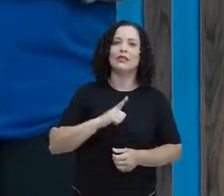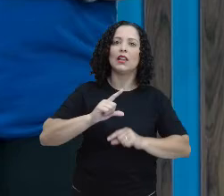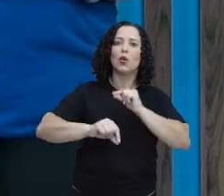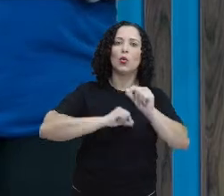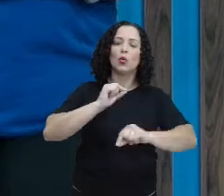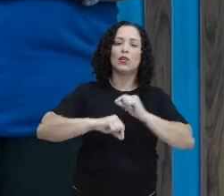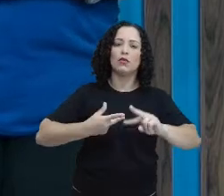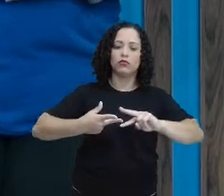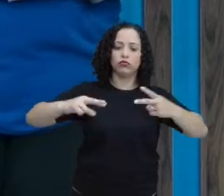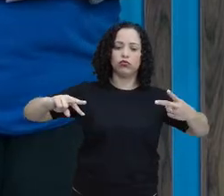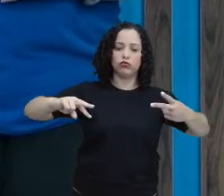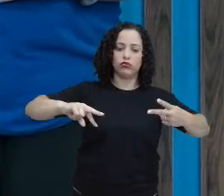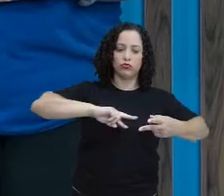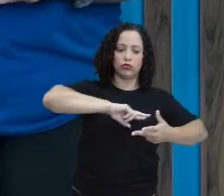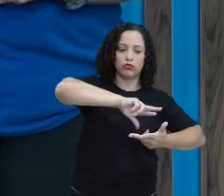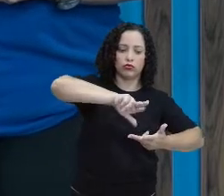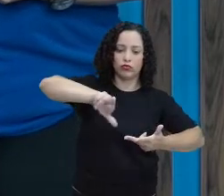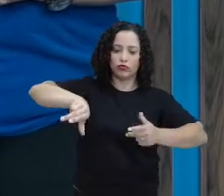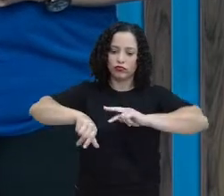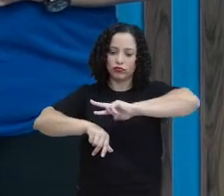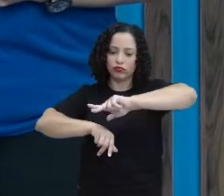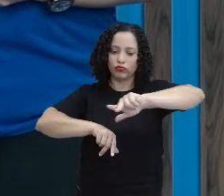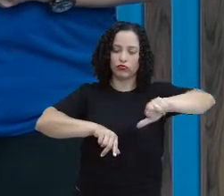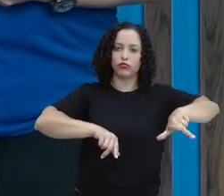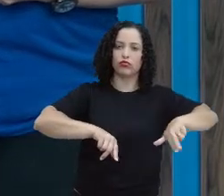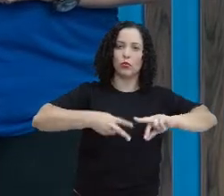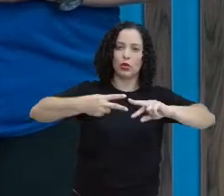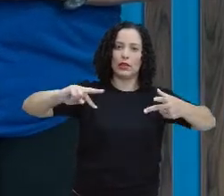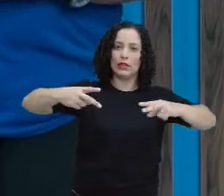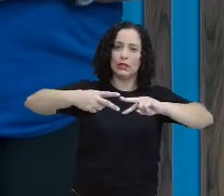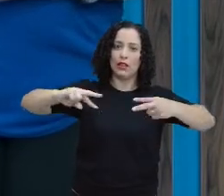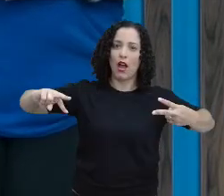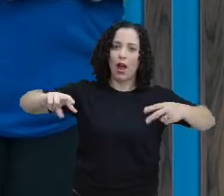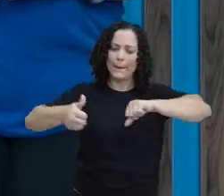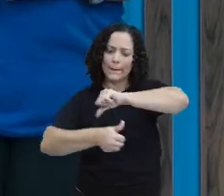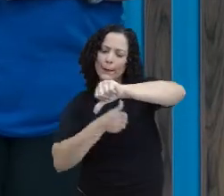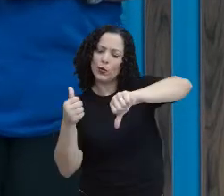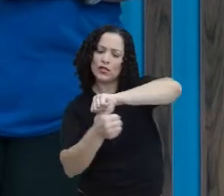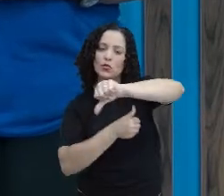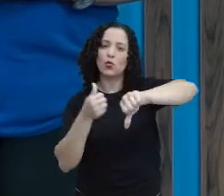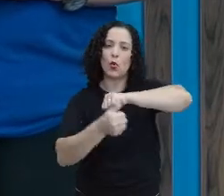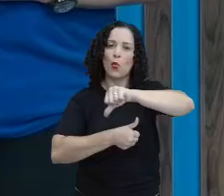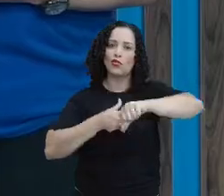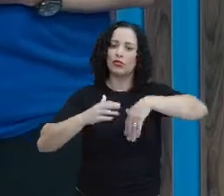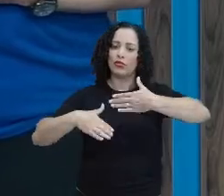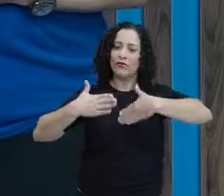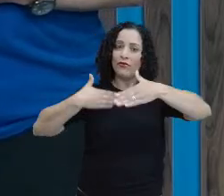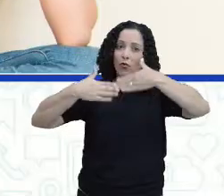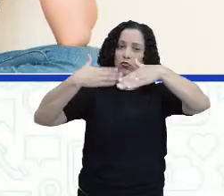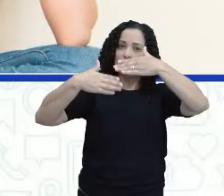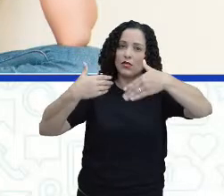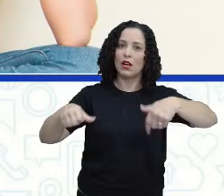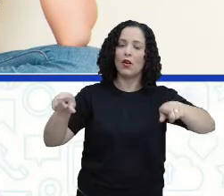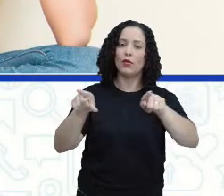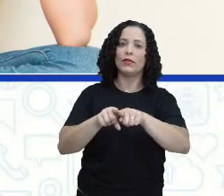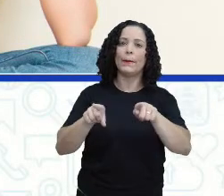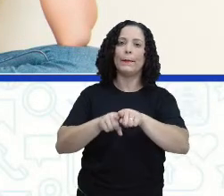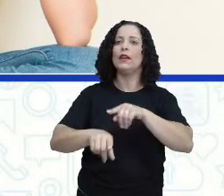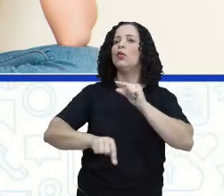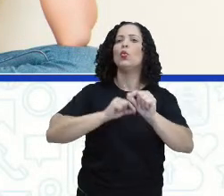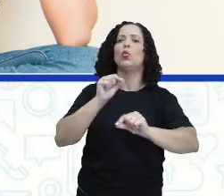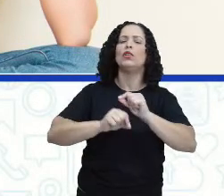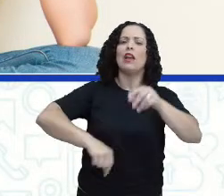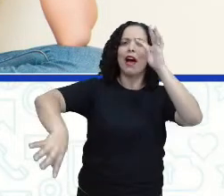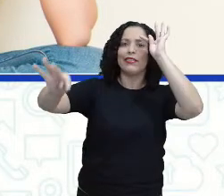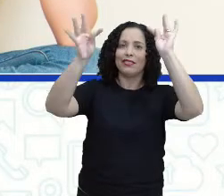Replicação e duplicação do DNA, mutações genéticas e evolução, relação, teoria da